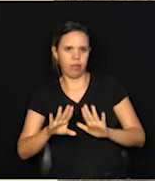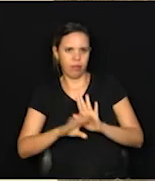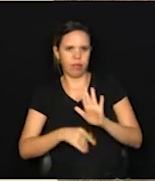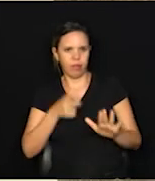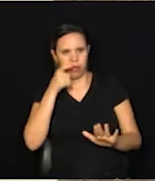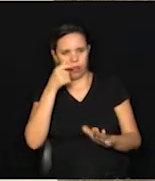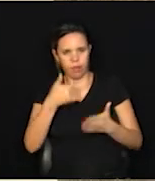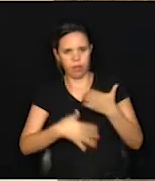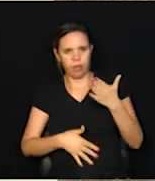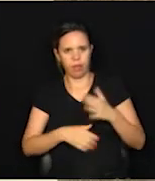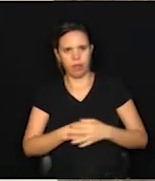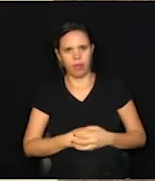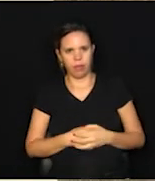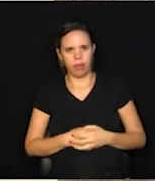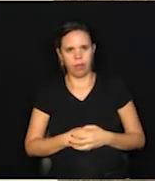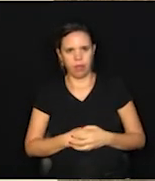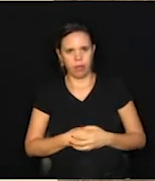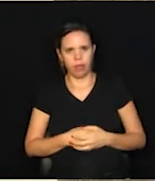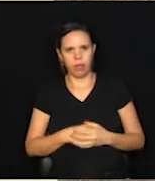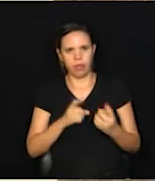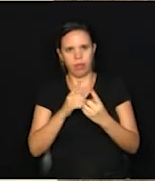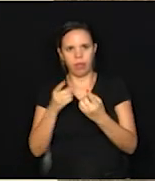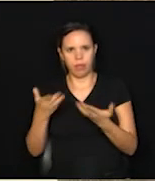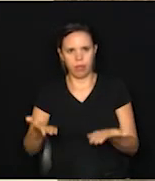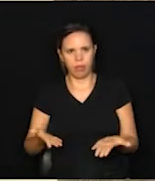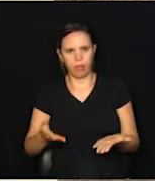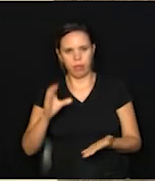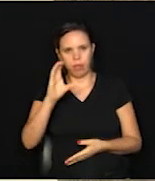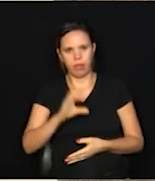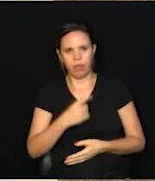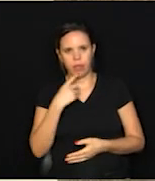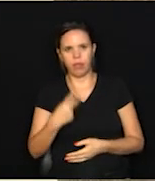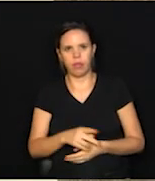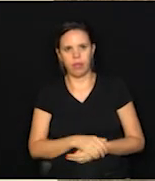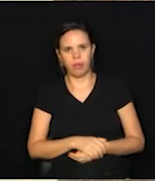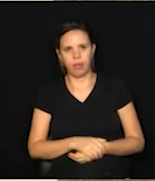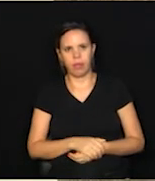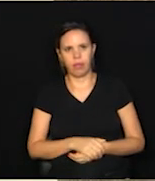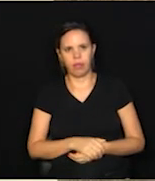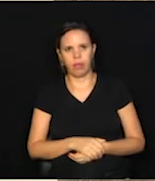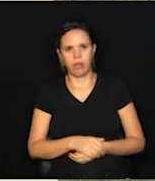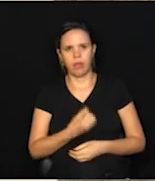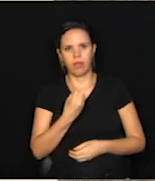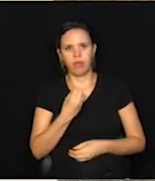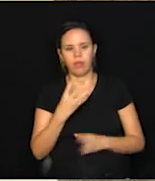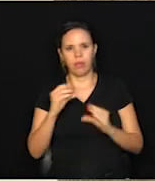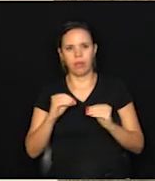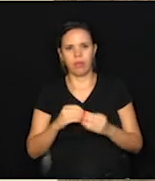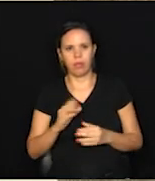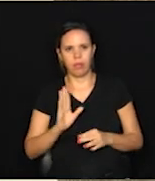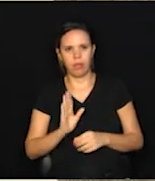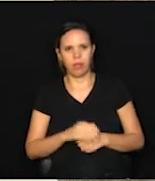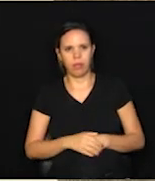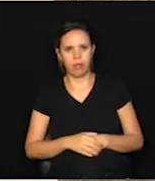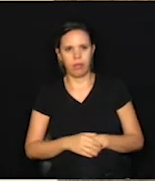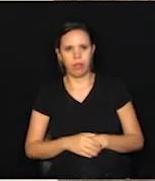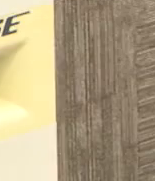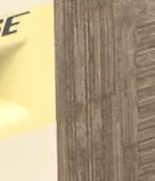tem mais programação e prestação de serviço ao cidadão de Campinas. Tenha uma excelente noite e até mais.